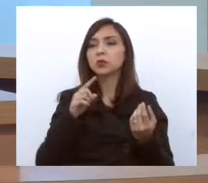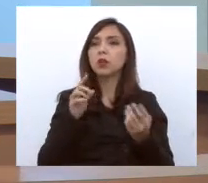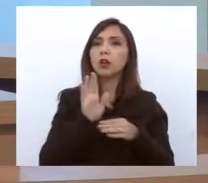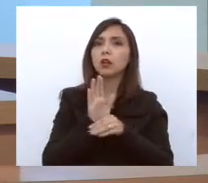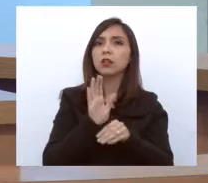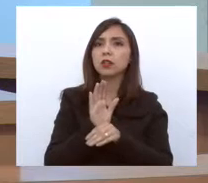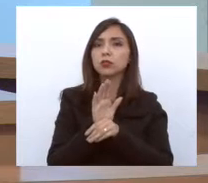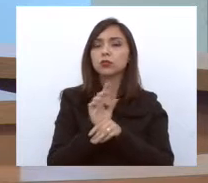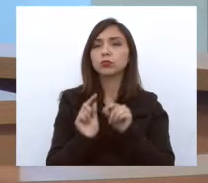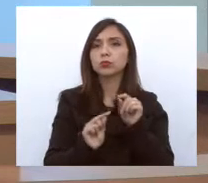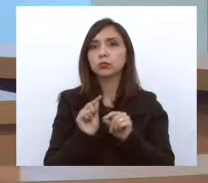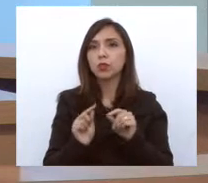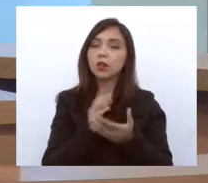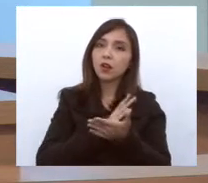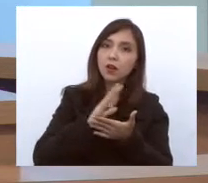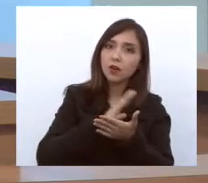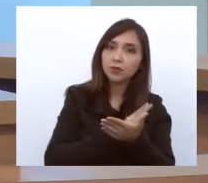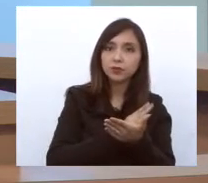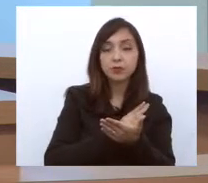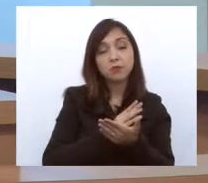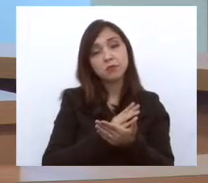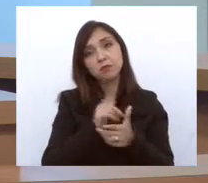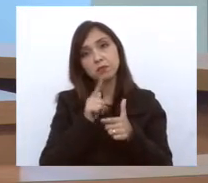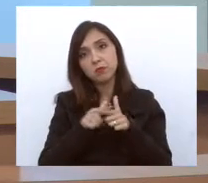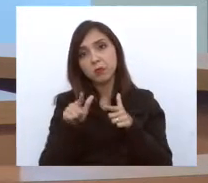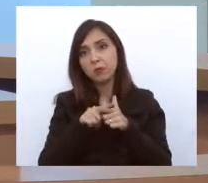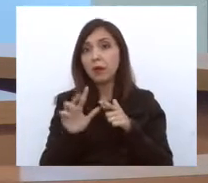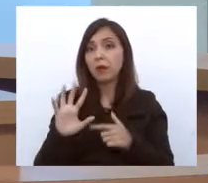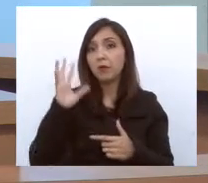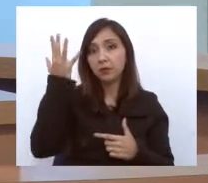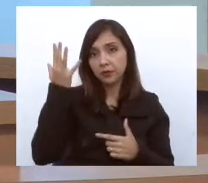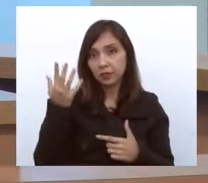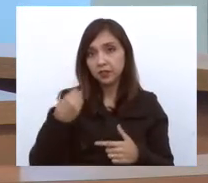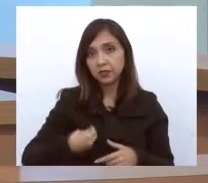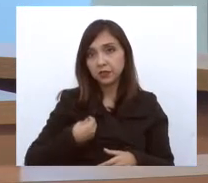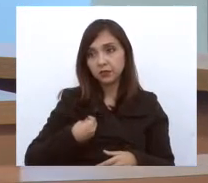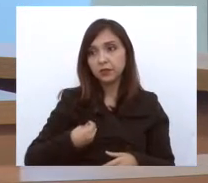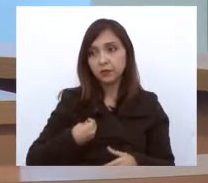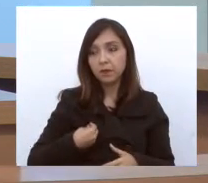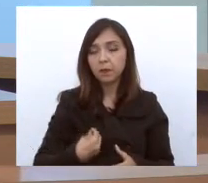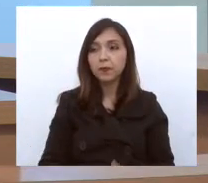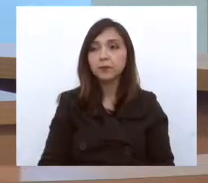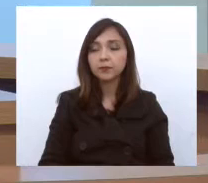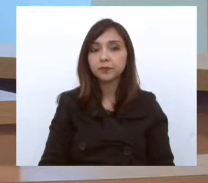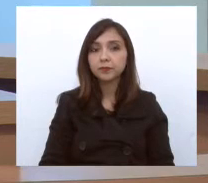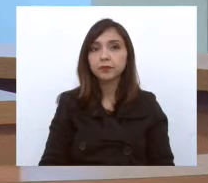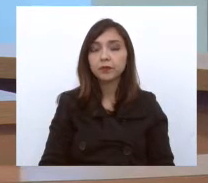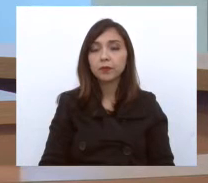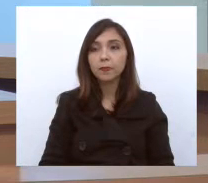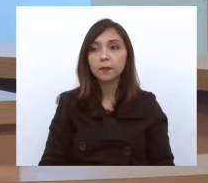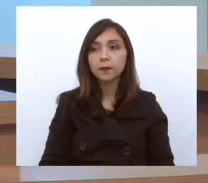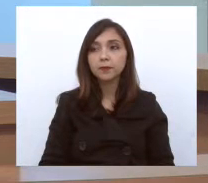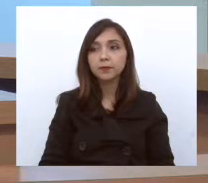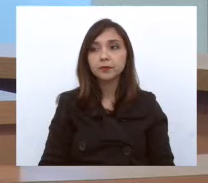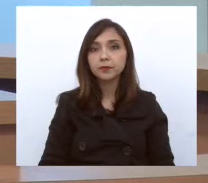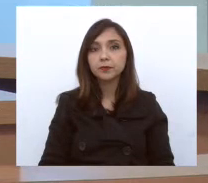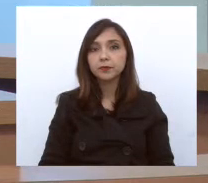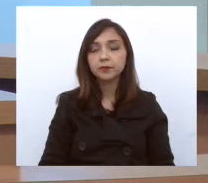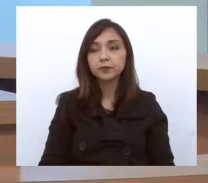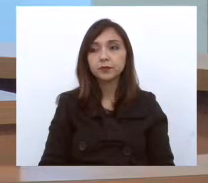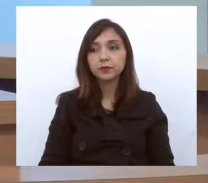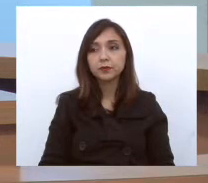auxiliar aqueles que por alguma razão na vida, pastor Gilvan Passo, por alguma razão